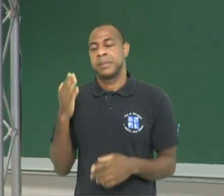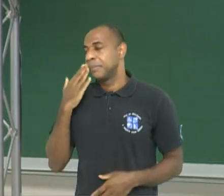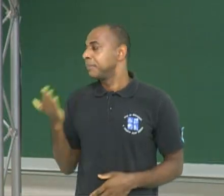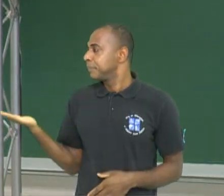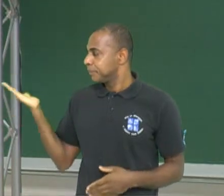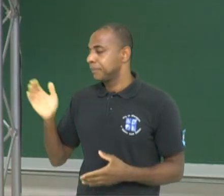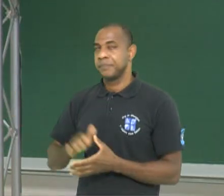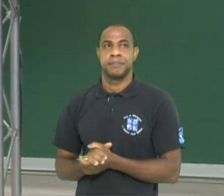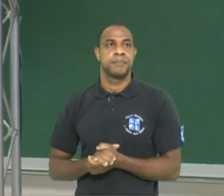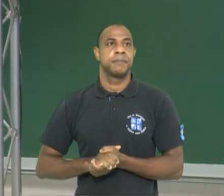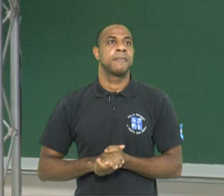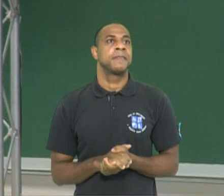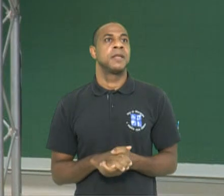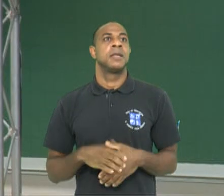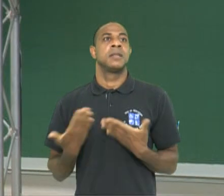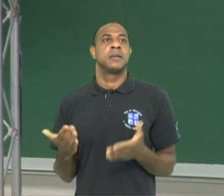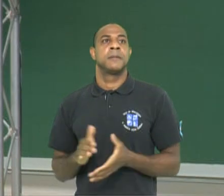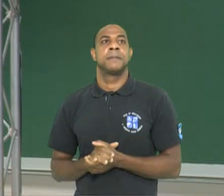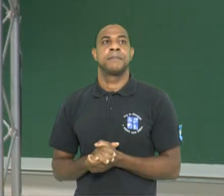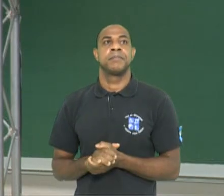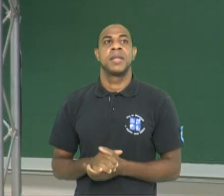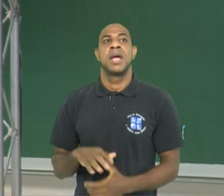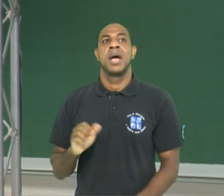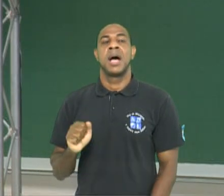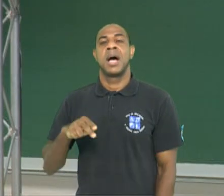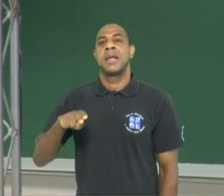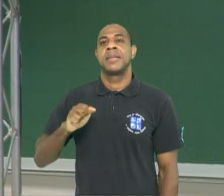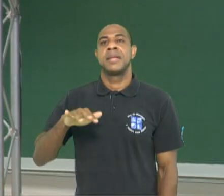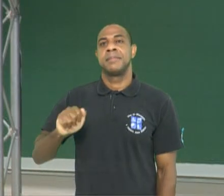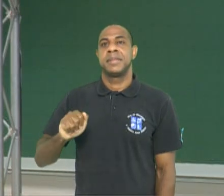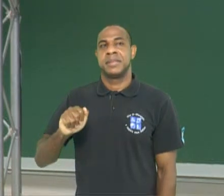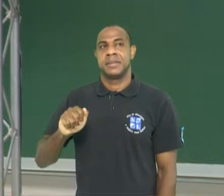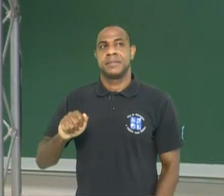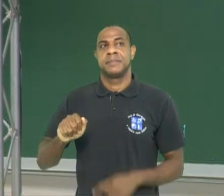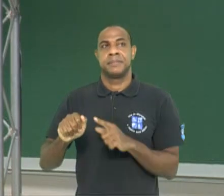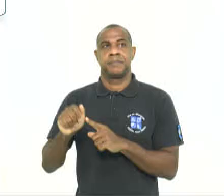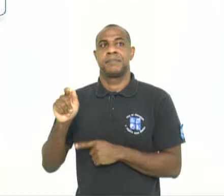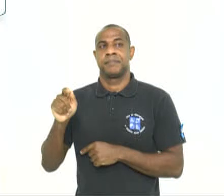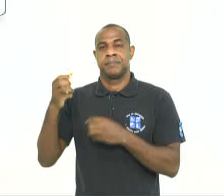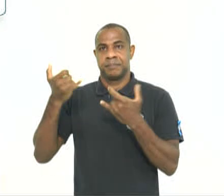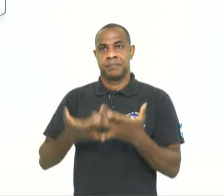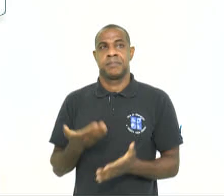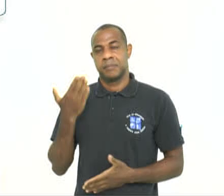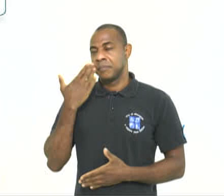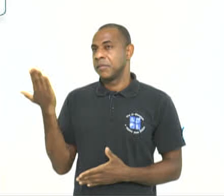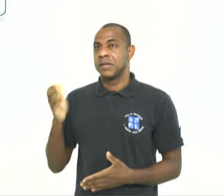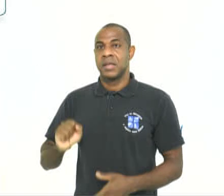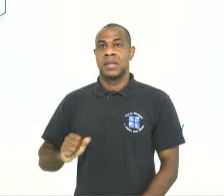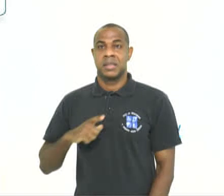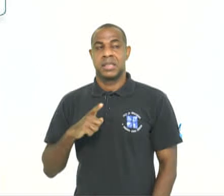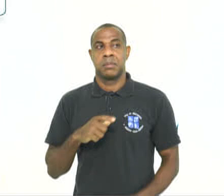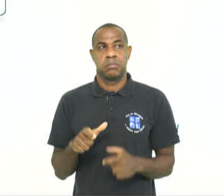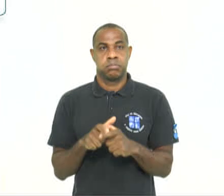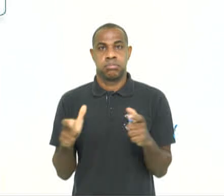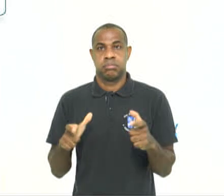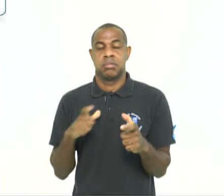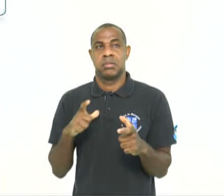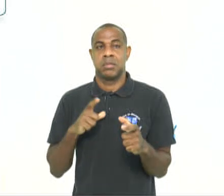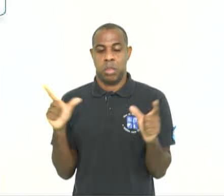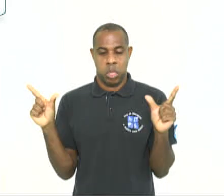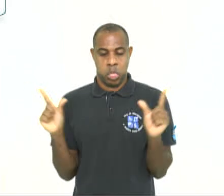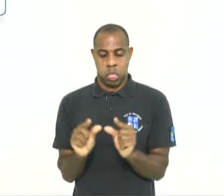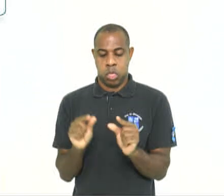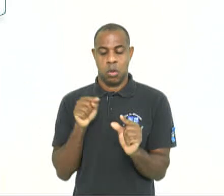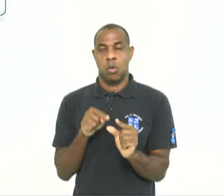vamos ver na sequência ali. Gente, primeiramente a anemia, ela vai ocorrer quando vai ter uma quantidade, uma redução, né,